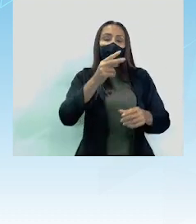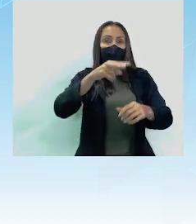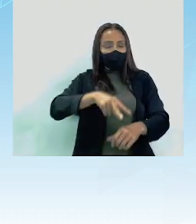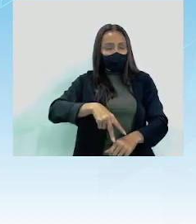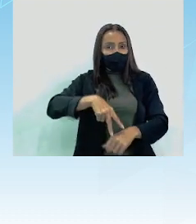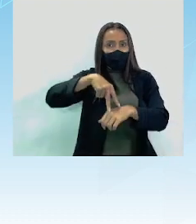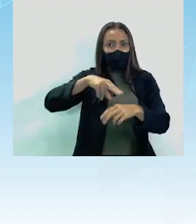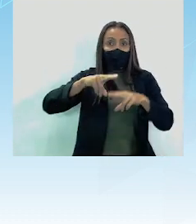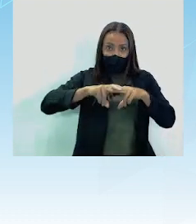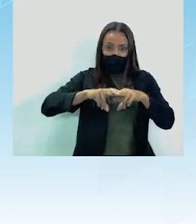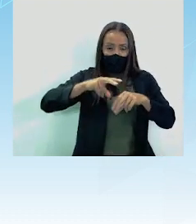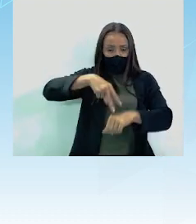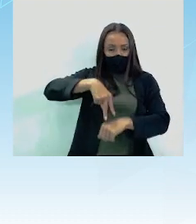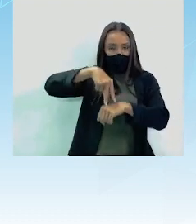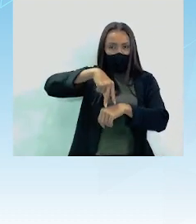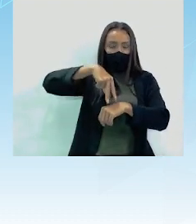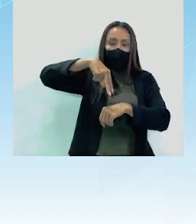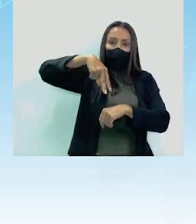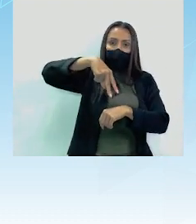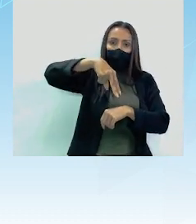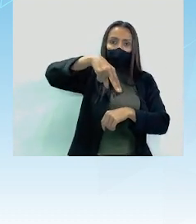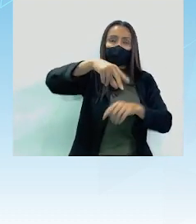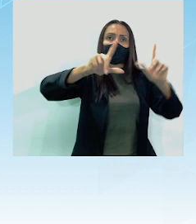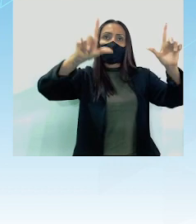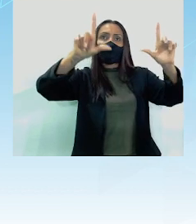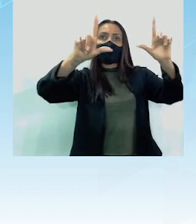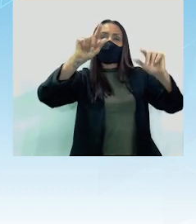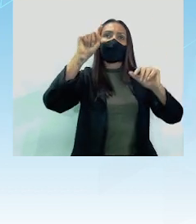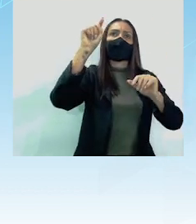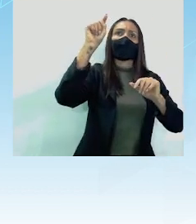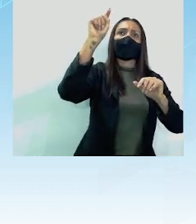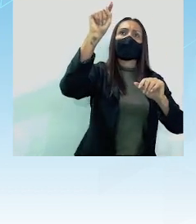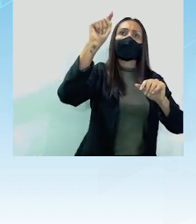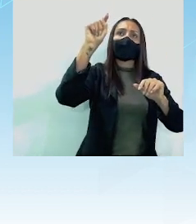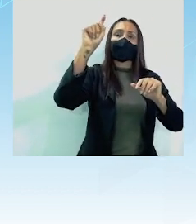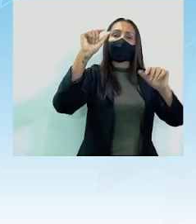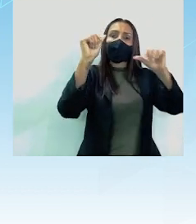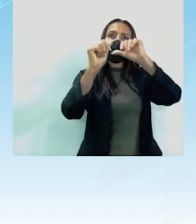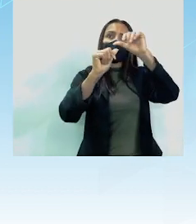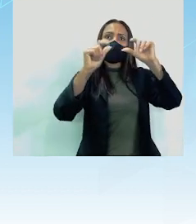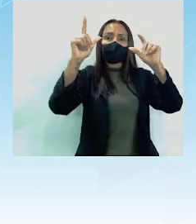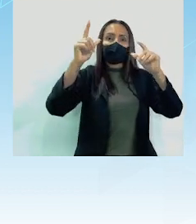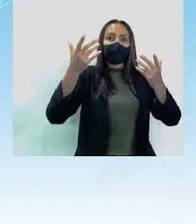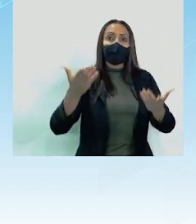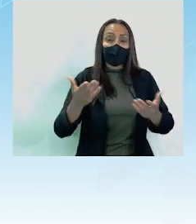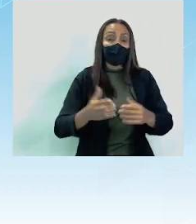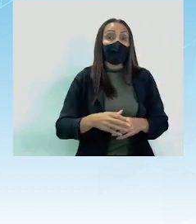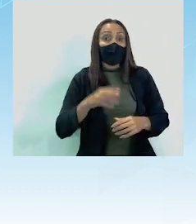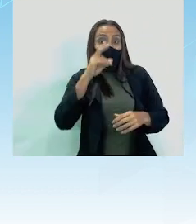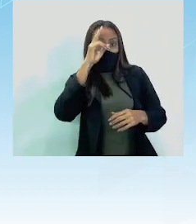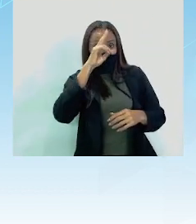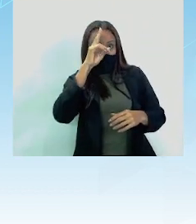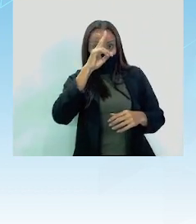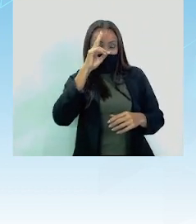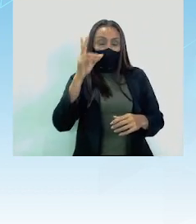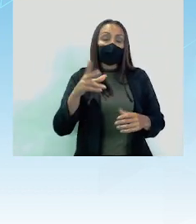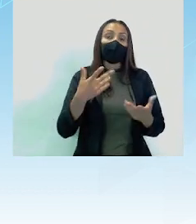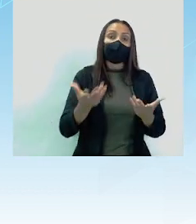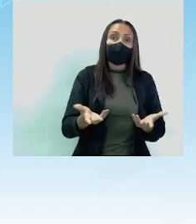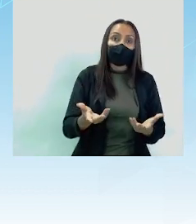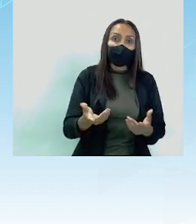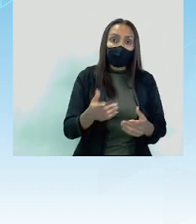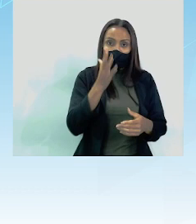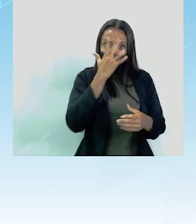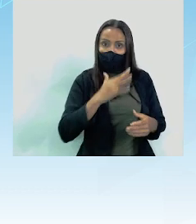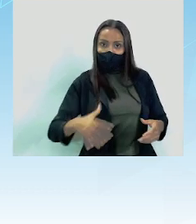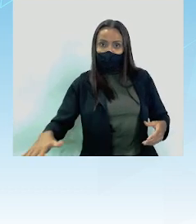se levantar, ir até a televisão, trocar o canal e voltava. Eu me lembro que quando era criança, ficava uma briga entre meus irmãos, né? Não, vai tu agora trocar, vai tu.